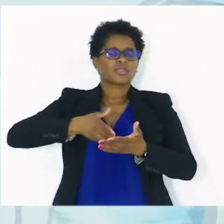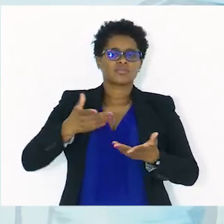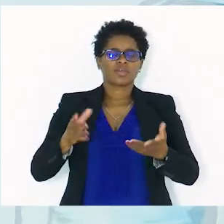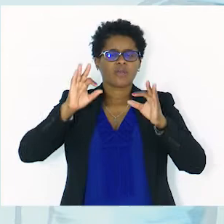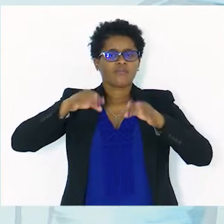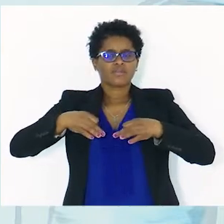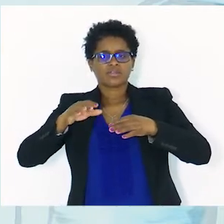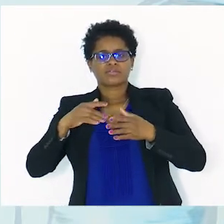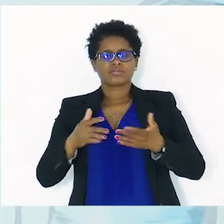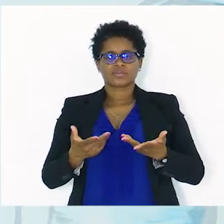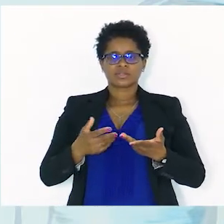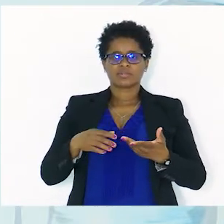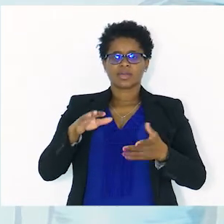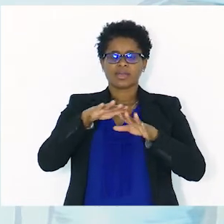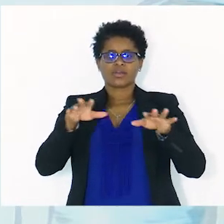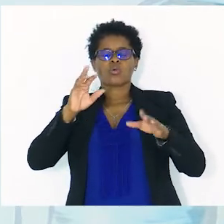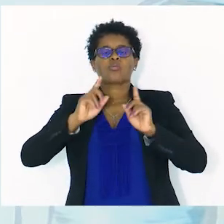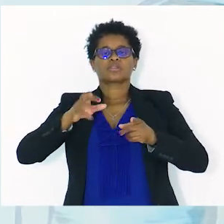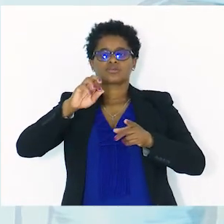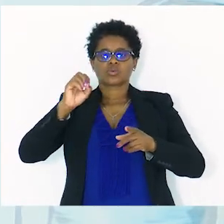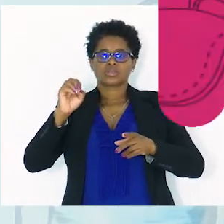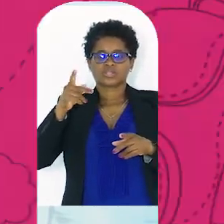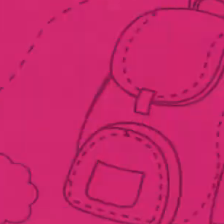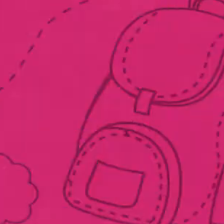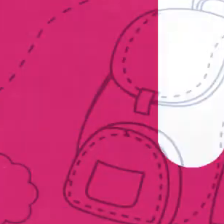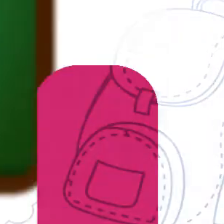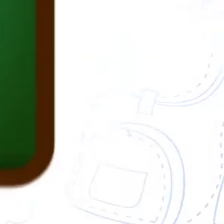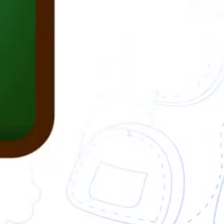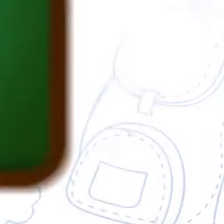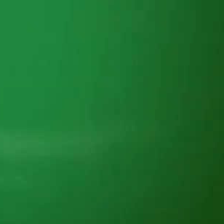a partir de 800 km.